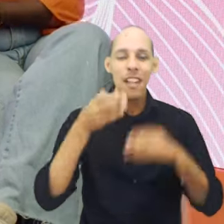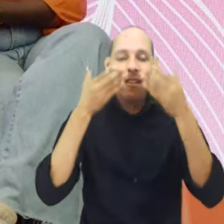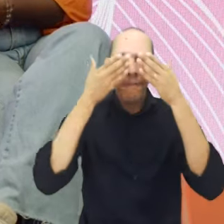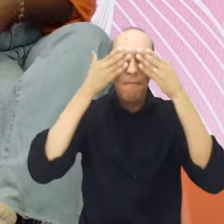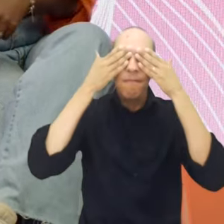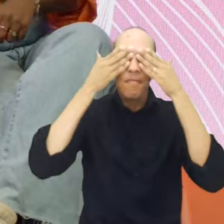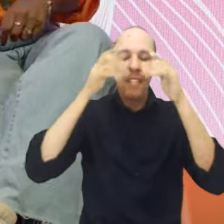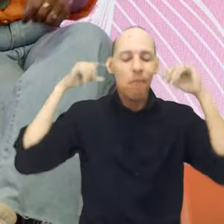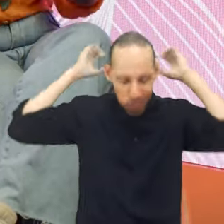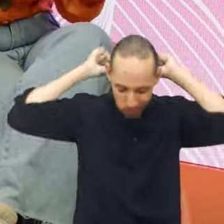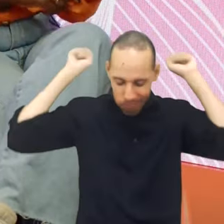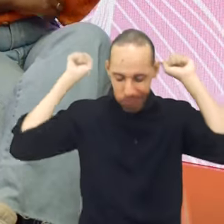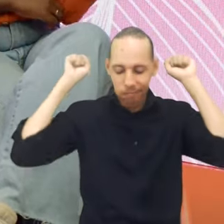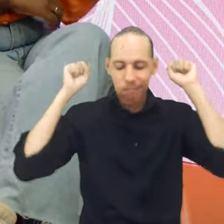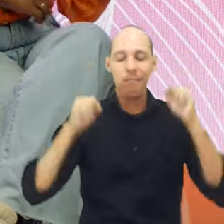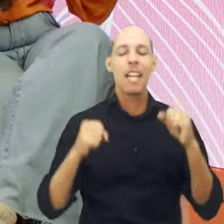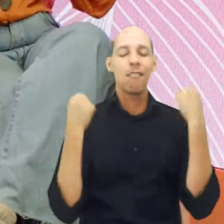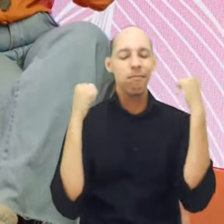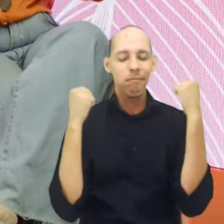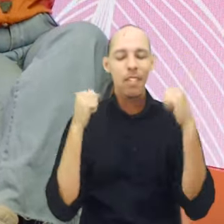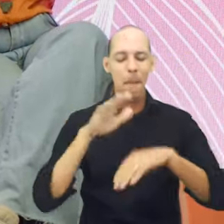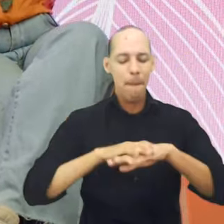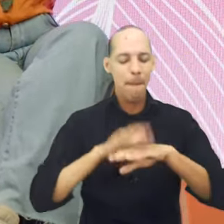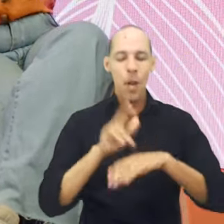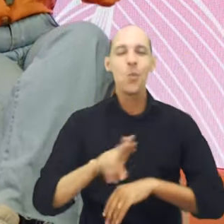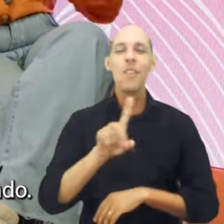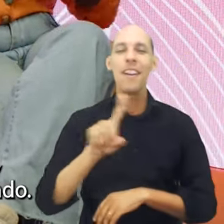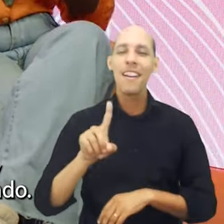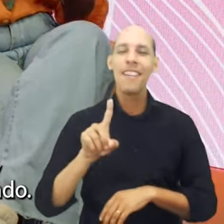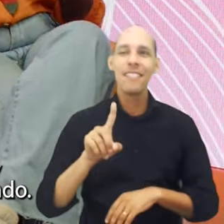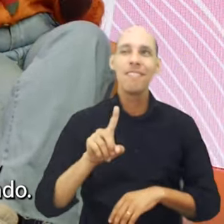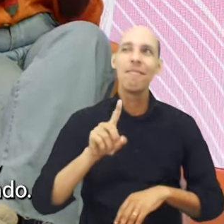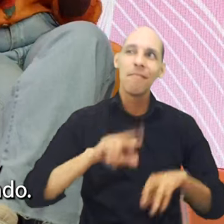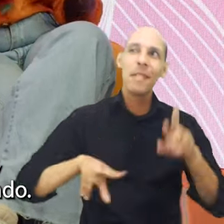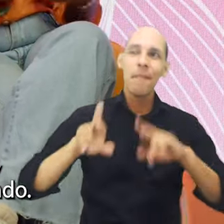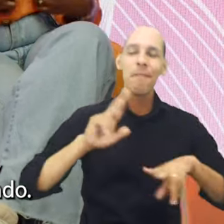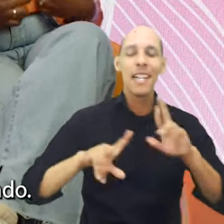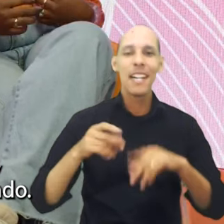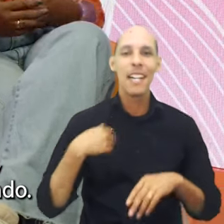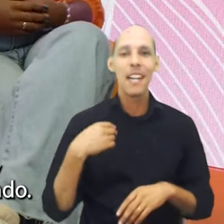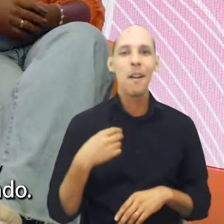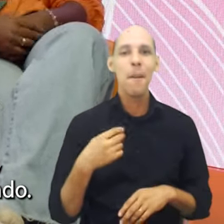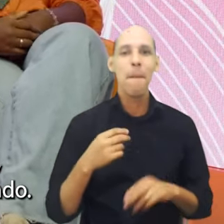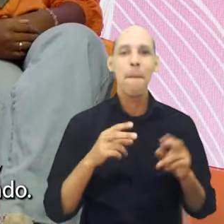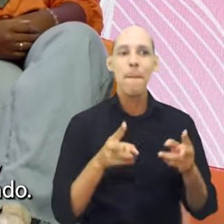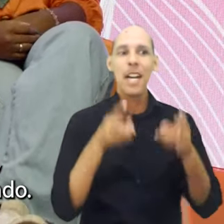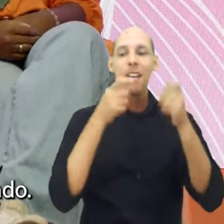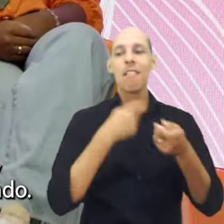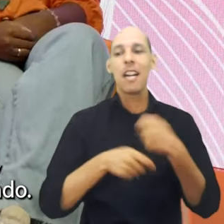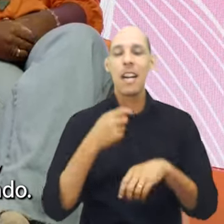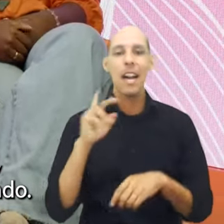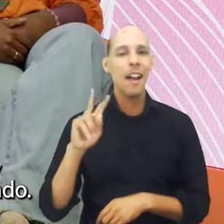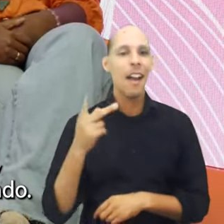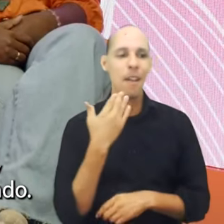olhos, para as pessoas fazerem um exercício sem a mão. E assim eu fui percebendo o mercado, o RH me chamando. E a hora que eu vi,